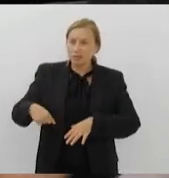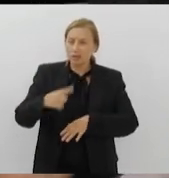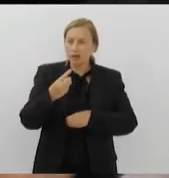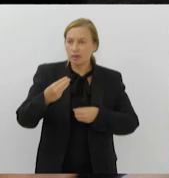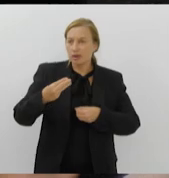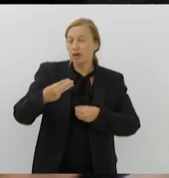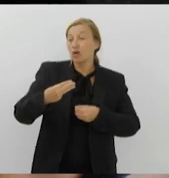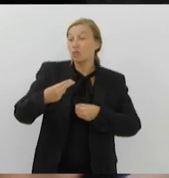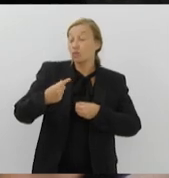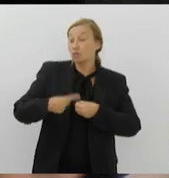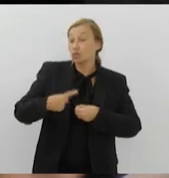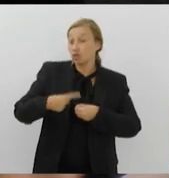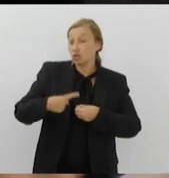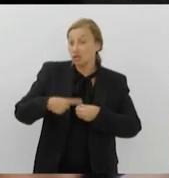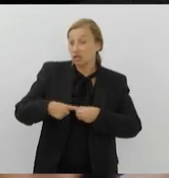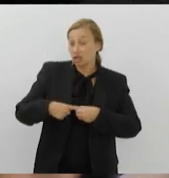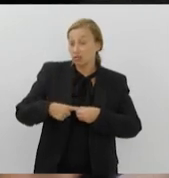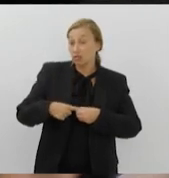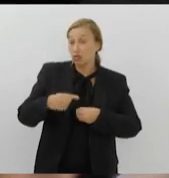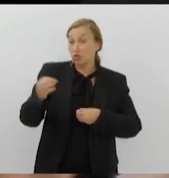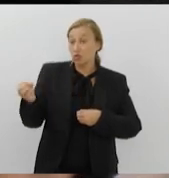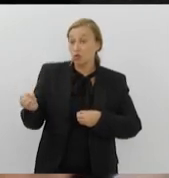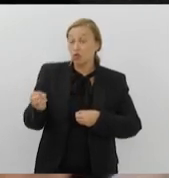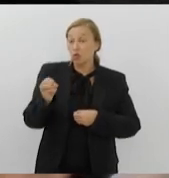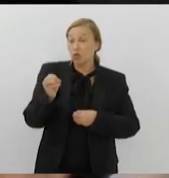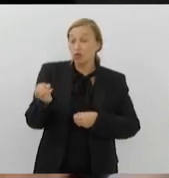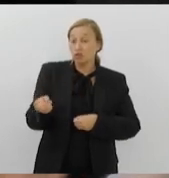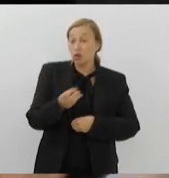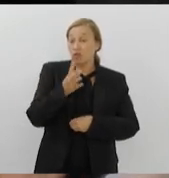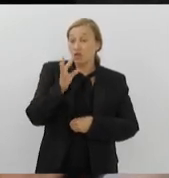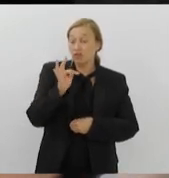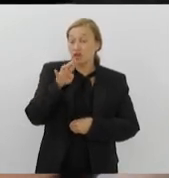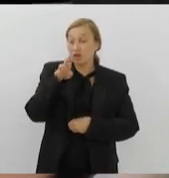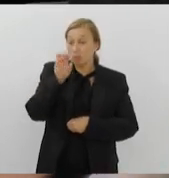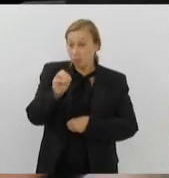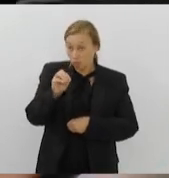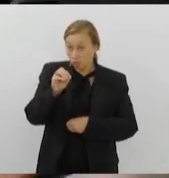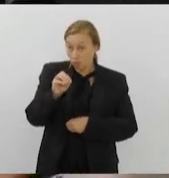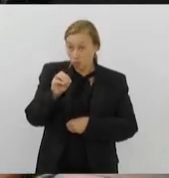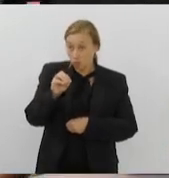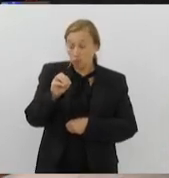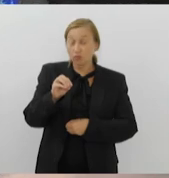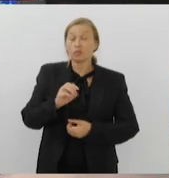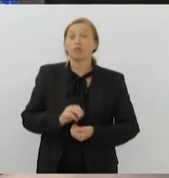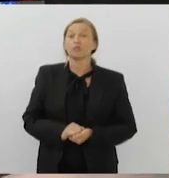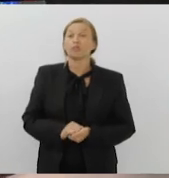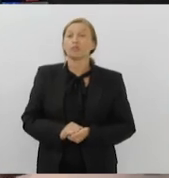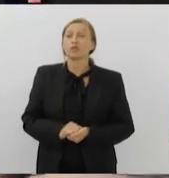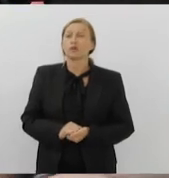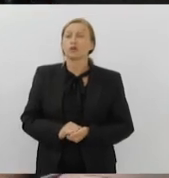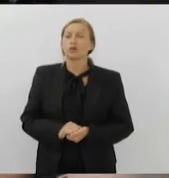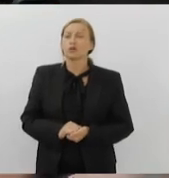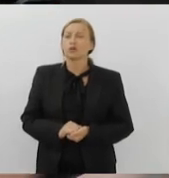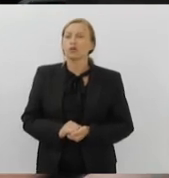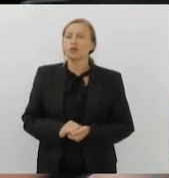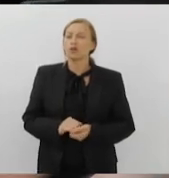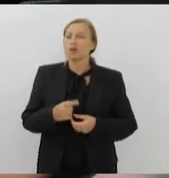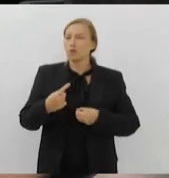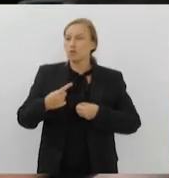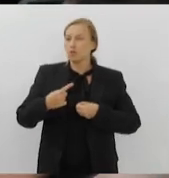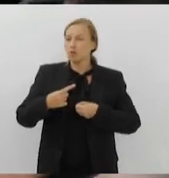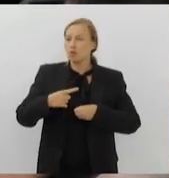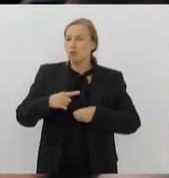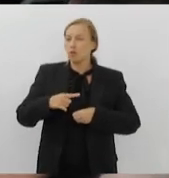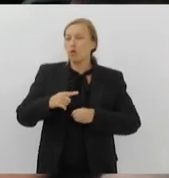Friburgo, que é importante a gente ressaltar que é um município capital ali da nossa região centro-norte. O morador do município de Cordeiro